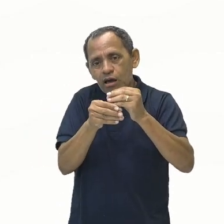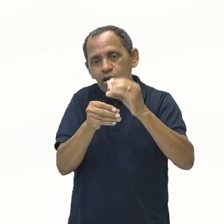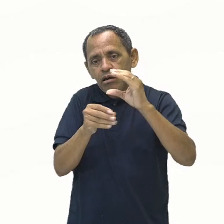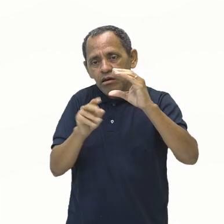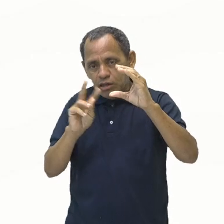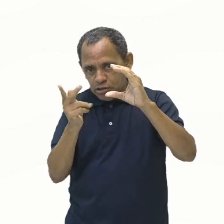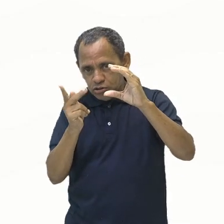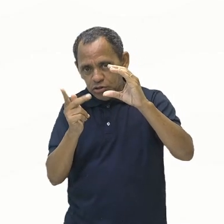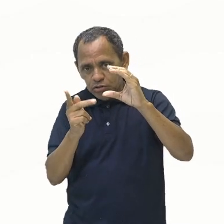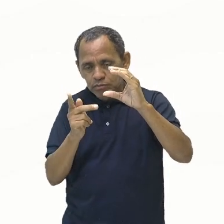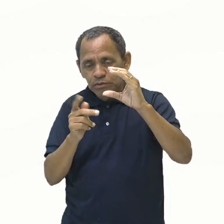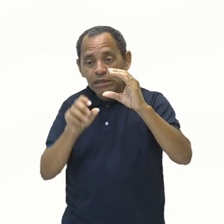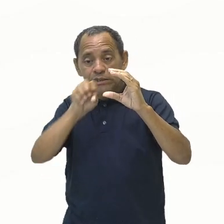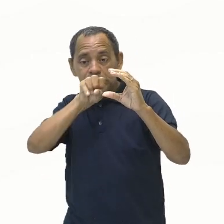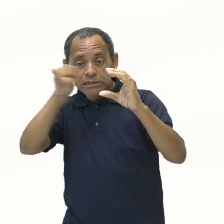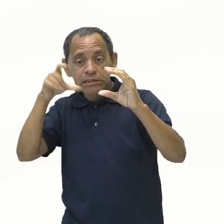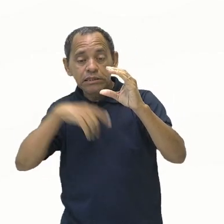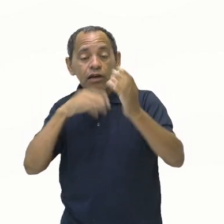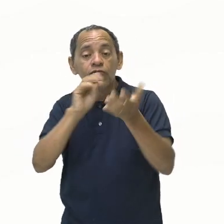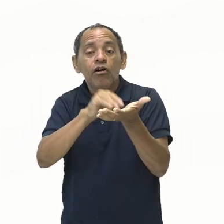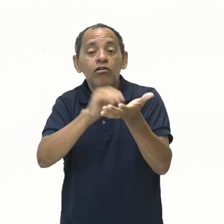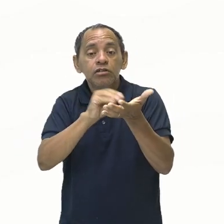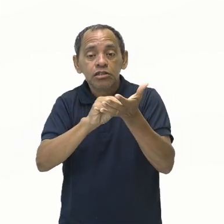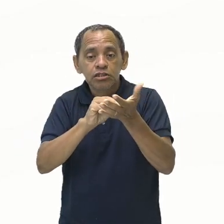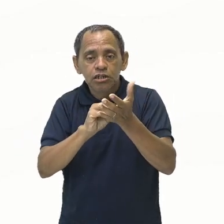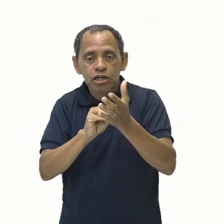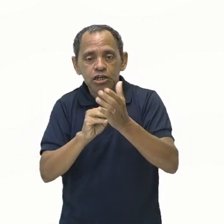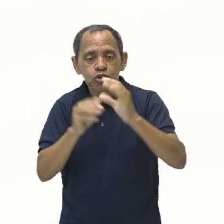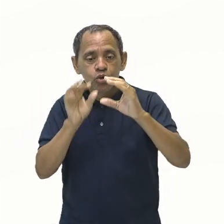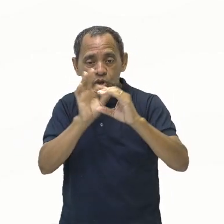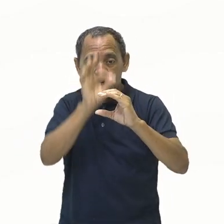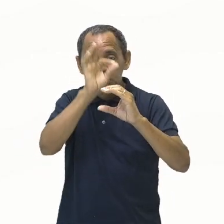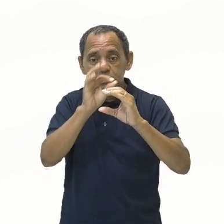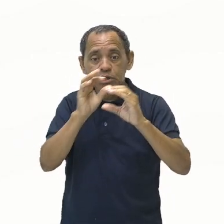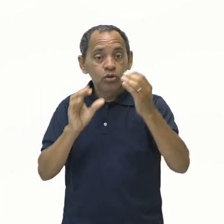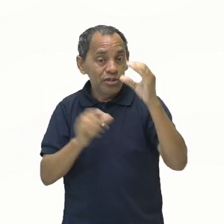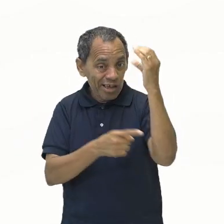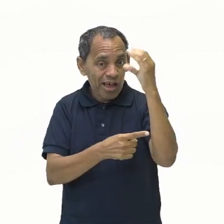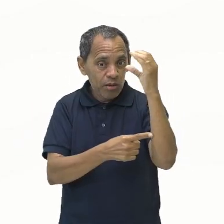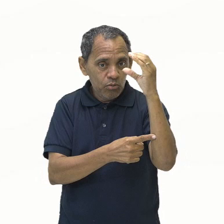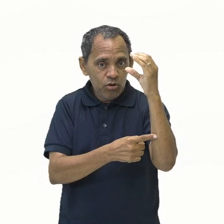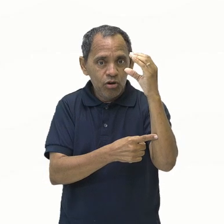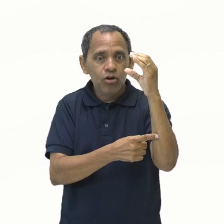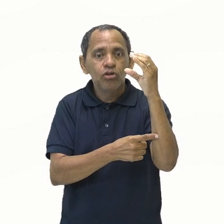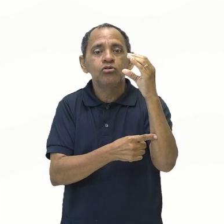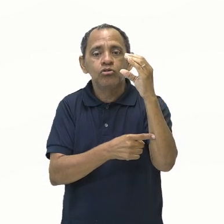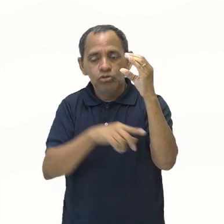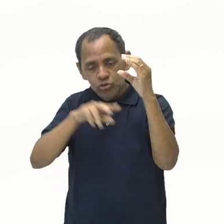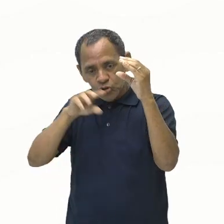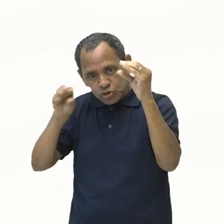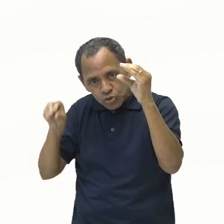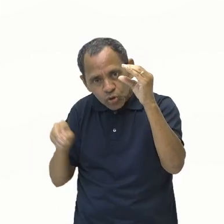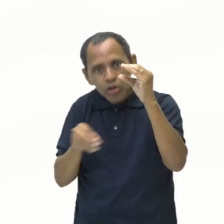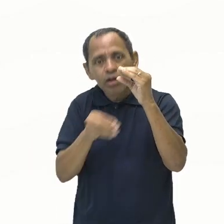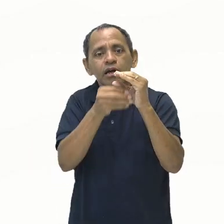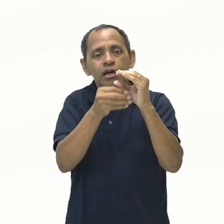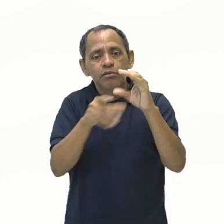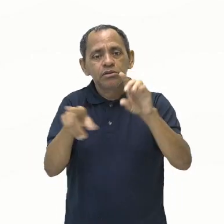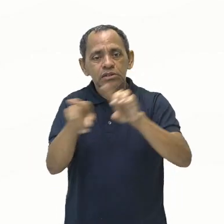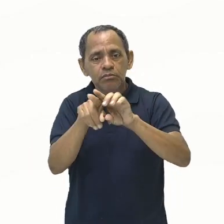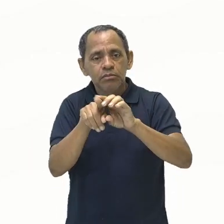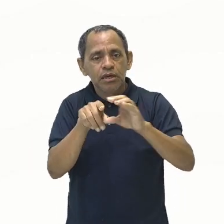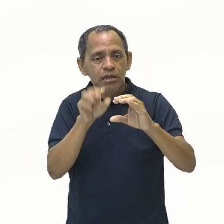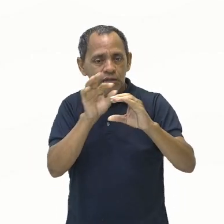faltando ligação de carbonos, nós adicionamos hidrogênio, tá? Então, aqui neste carbono,